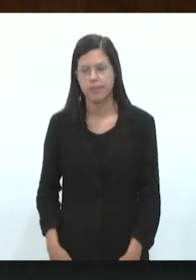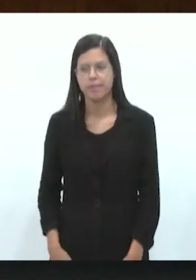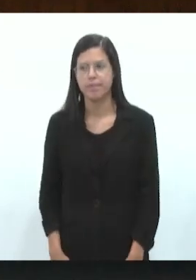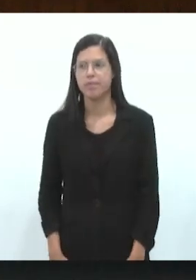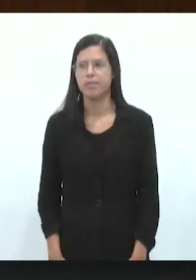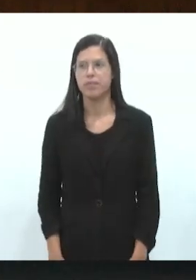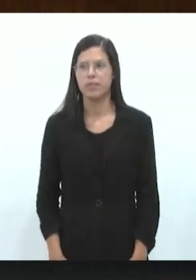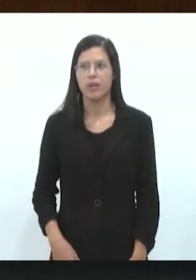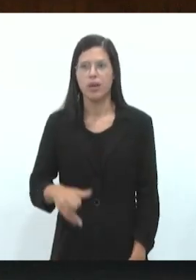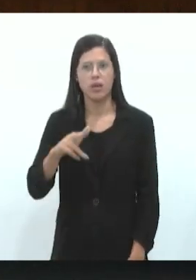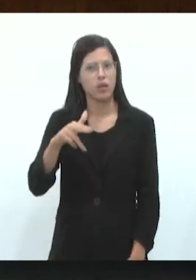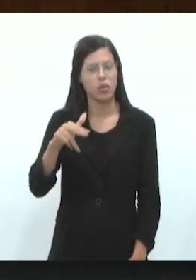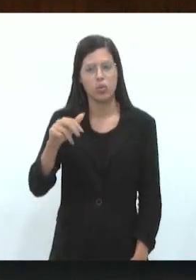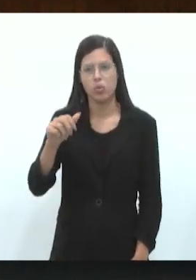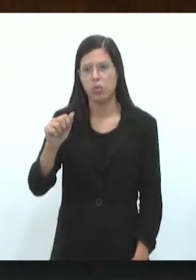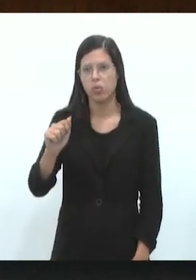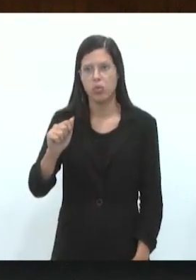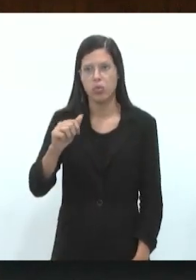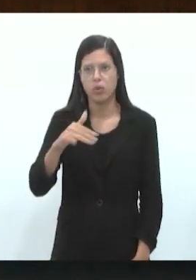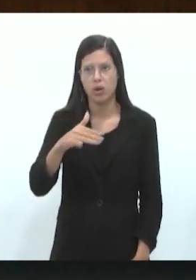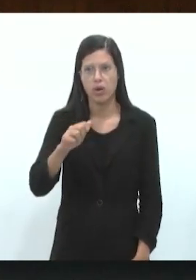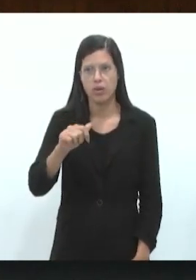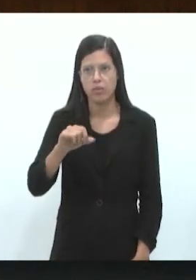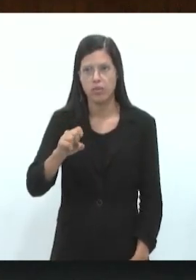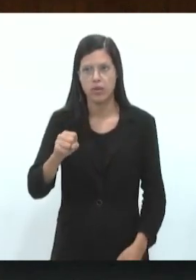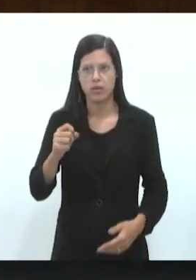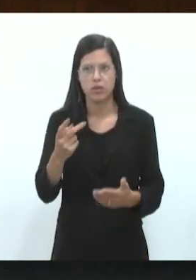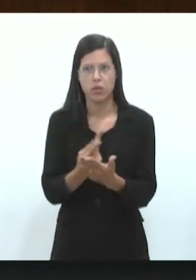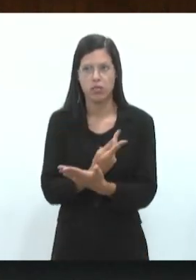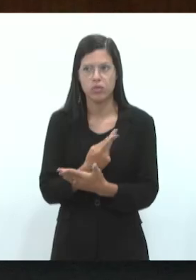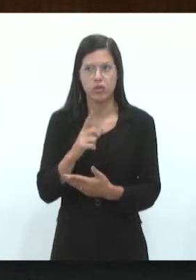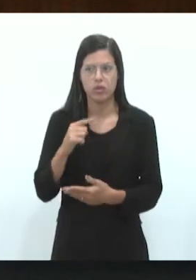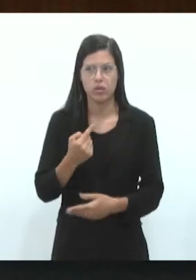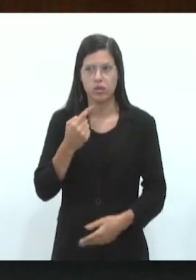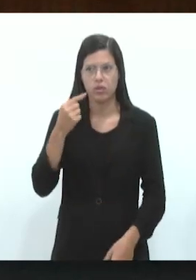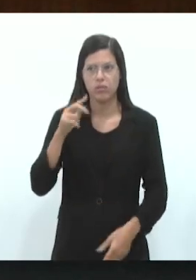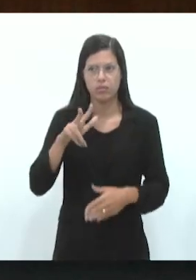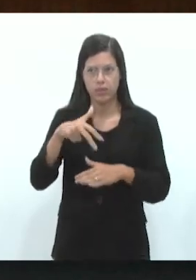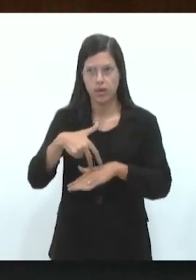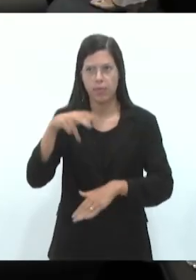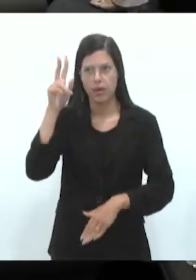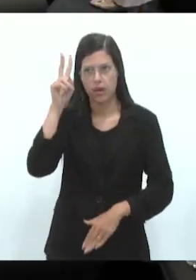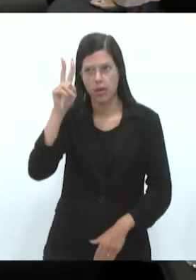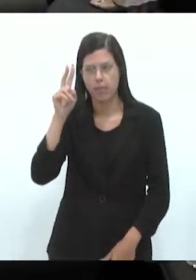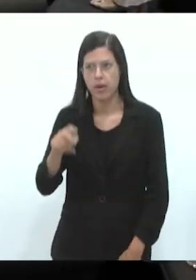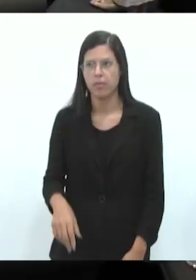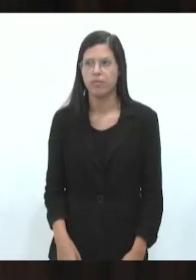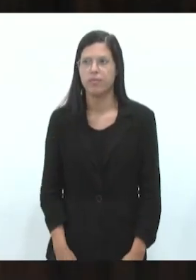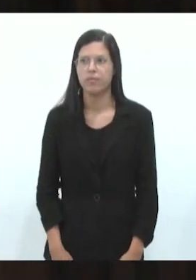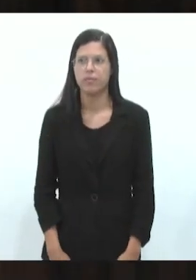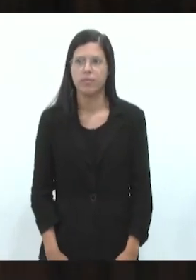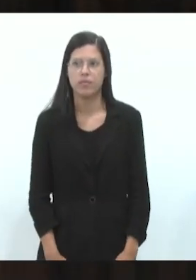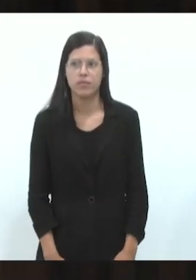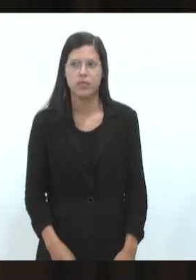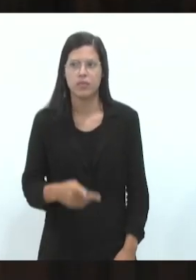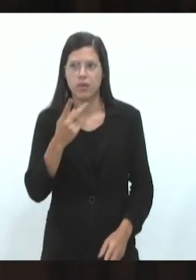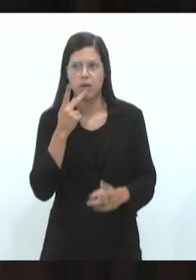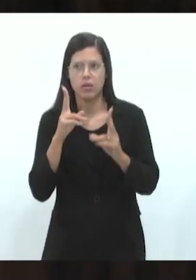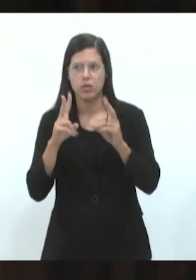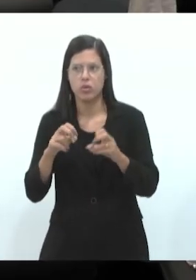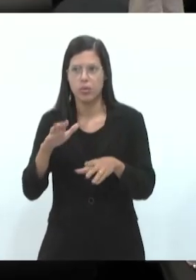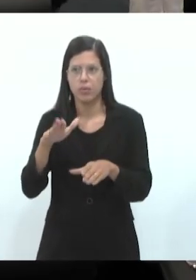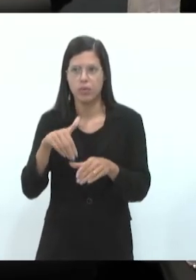Para que nunca mais aconteça, a gente vai estar aqui para lembrar, doa a quem doer. Para declaração de voto, deputado Carlos